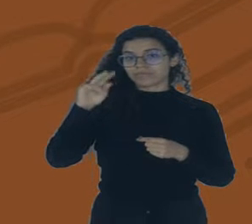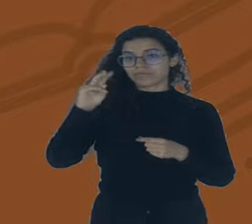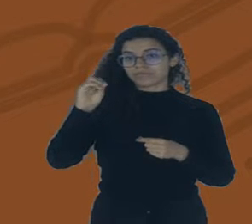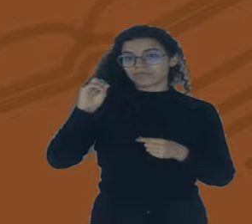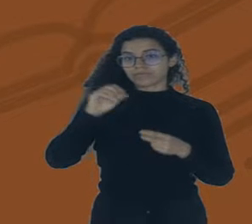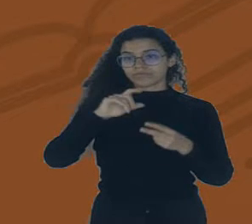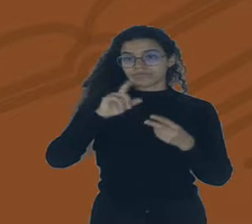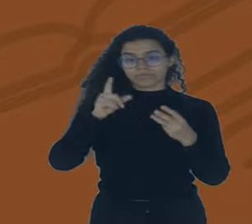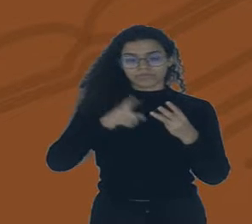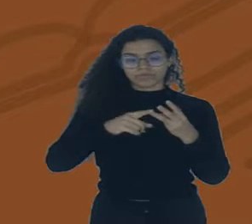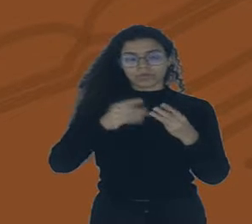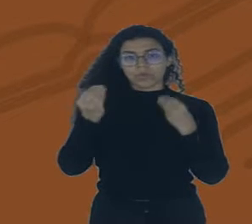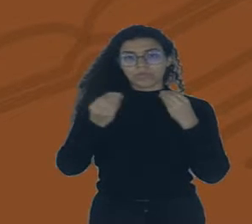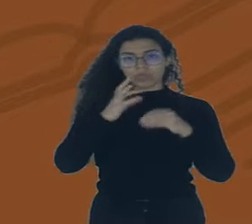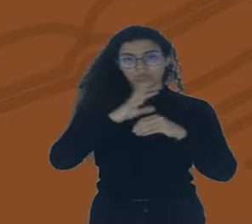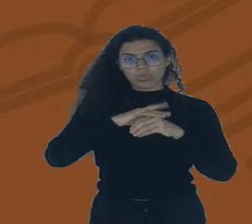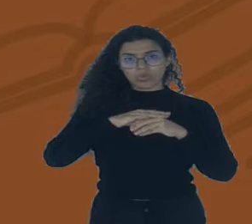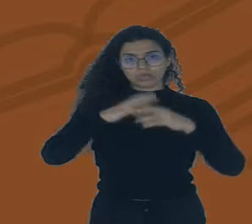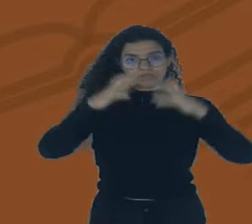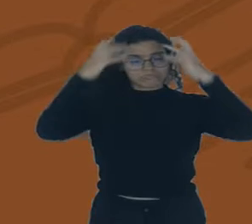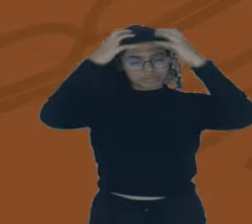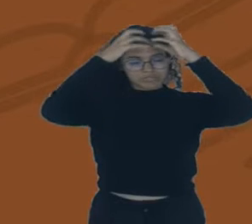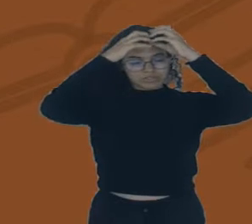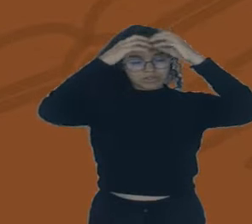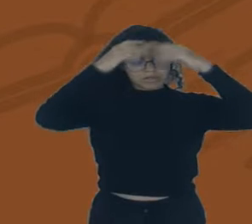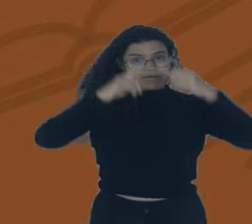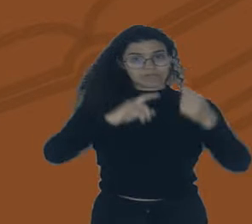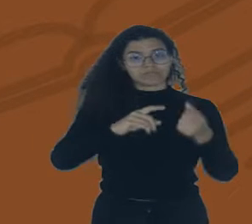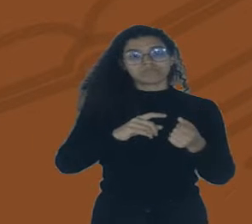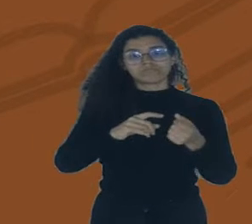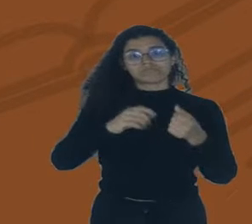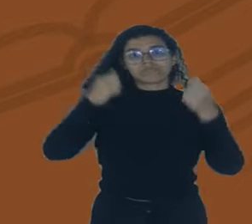do sistema nervoso e, por fim, estarei